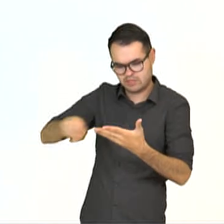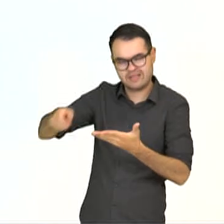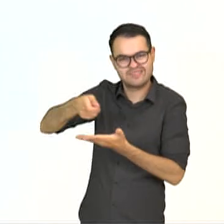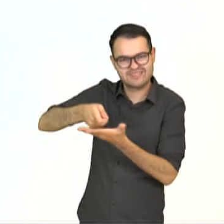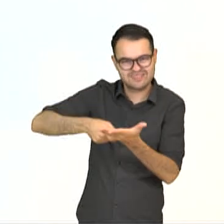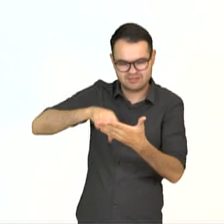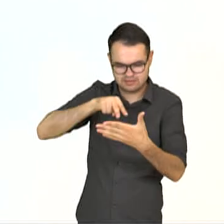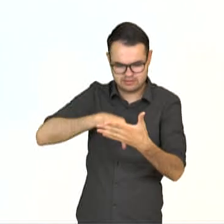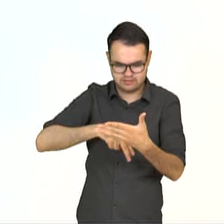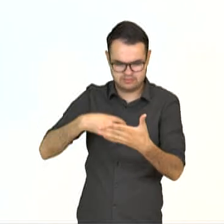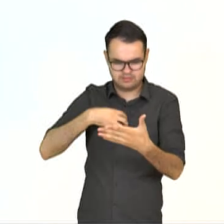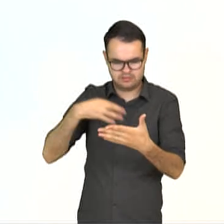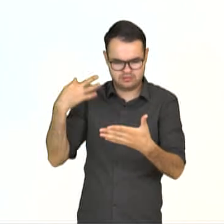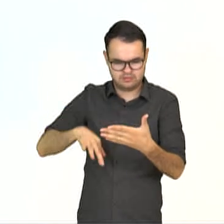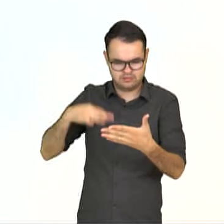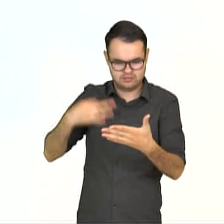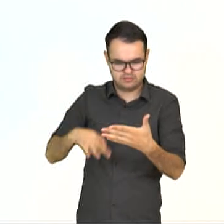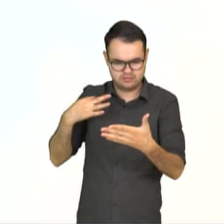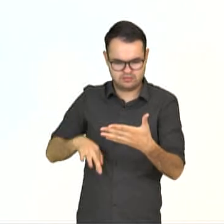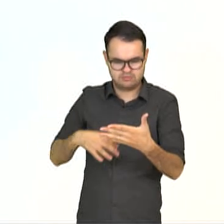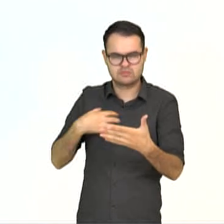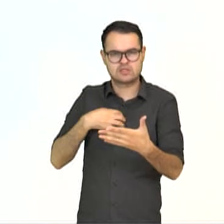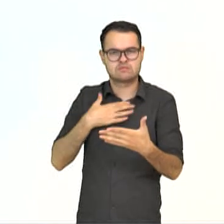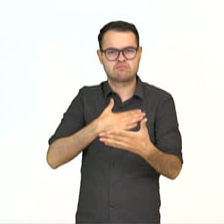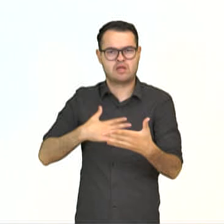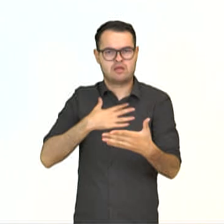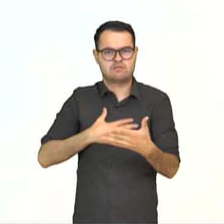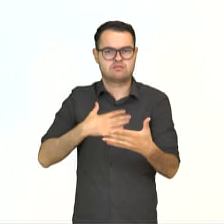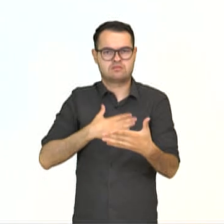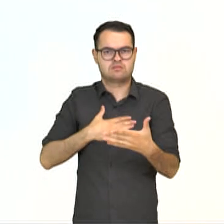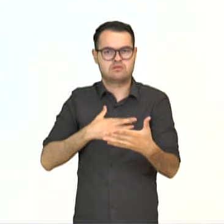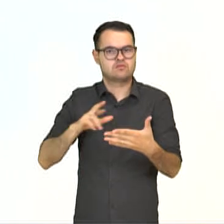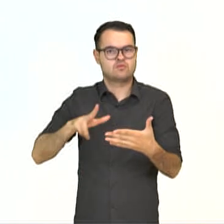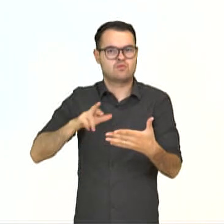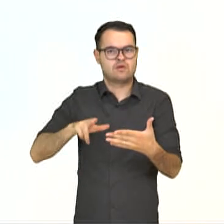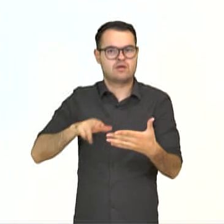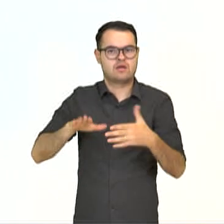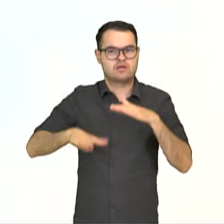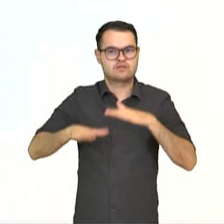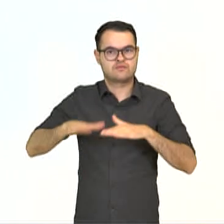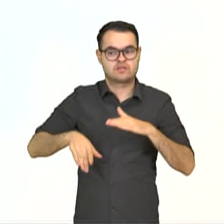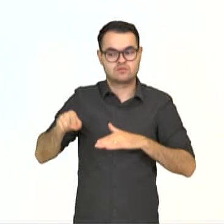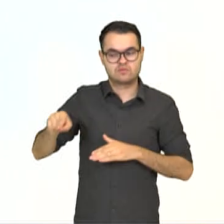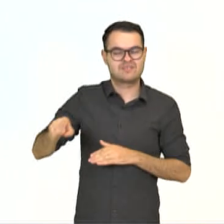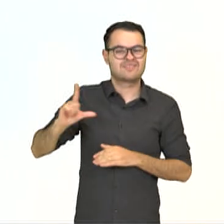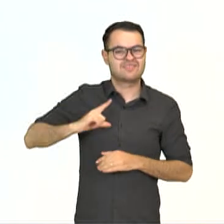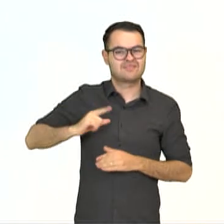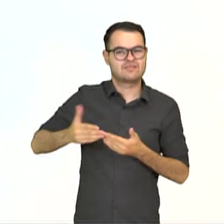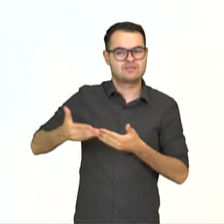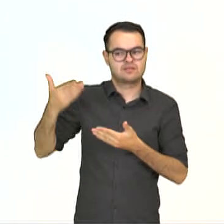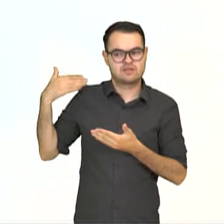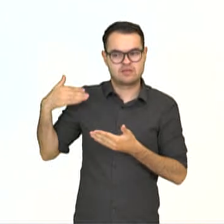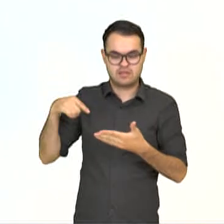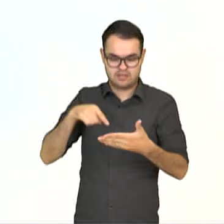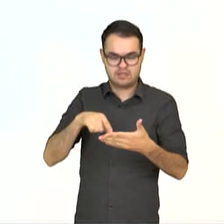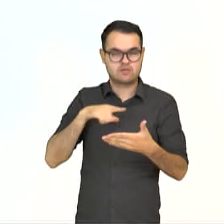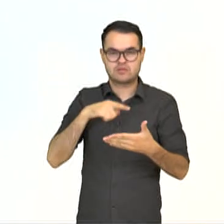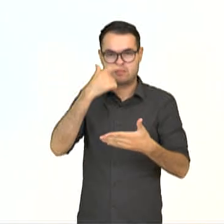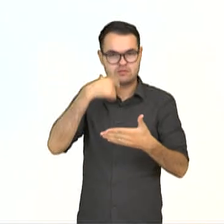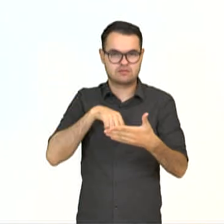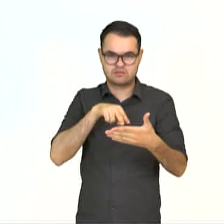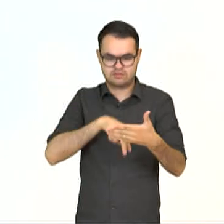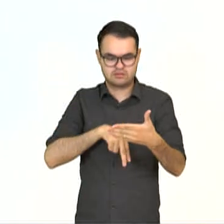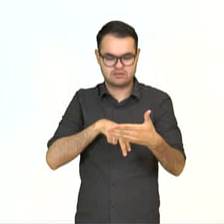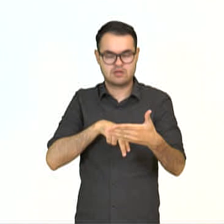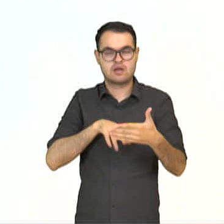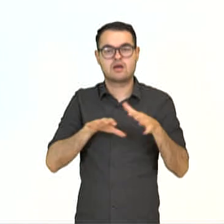escreve, na dor lida sentem bem. Não as duas que ele teve, mas só a que eles não têm. E